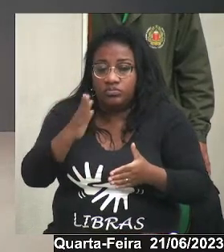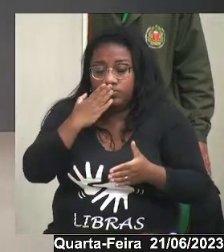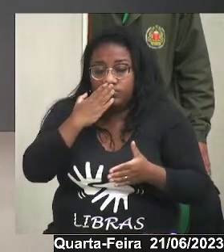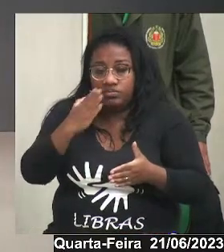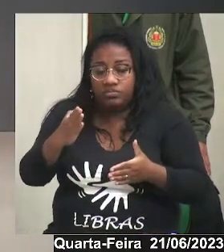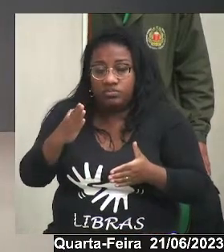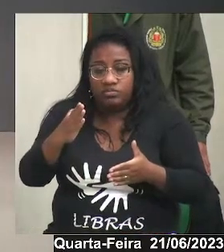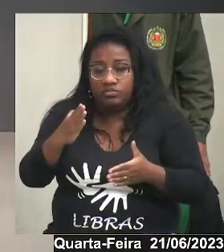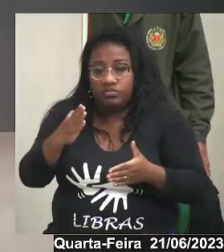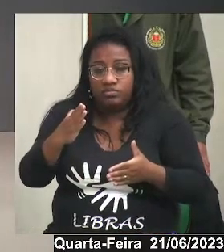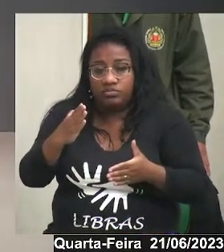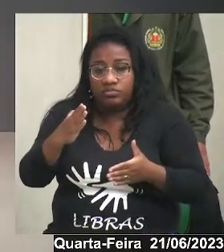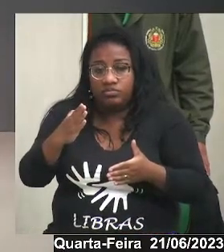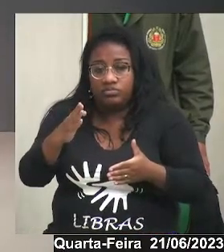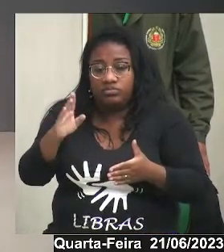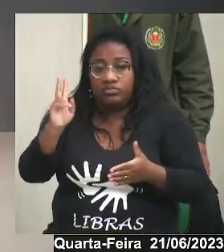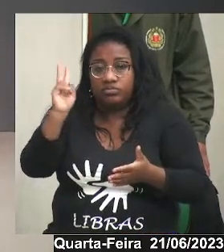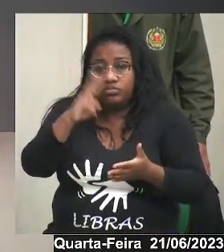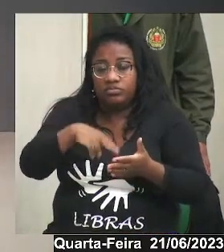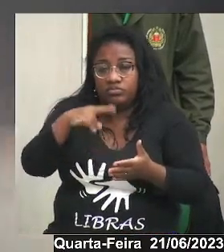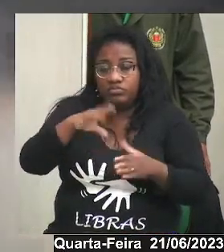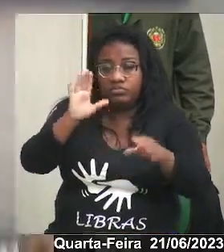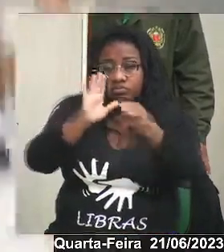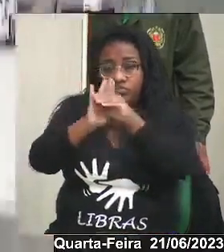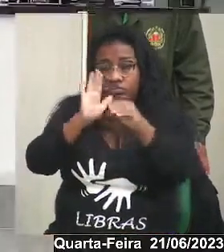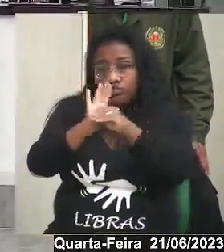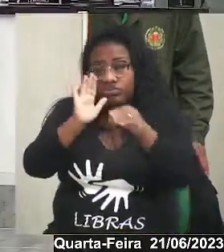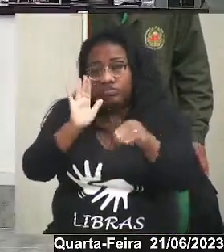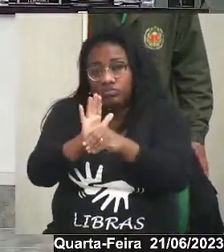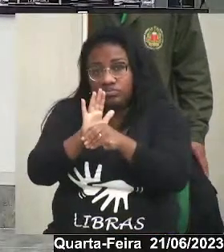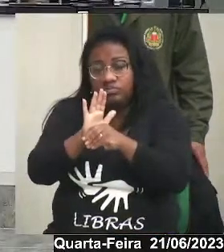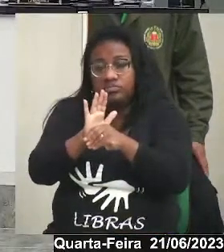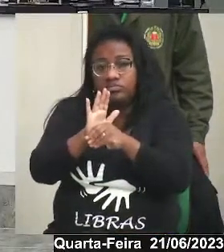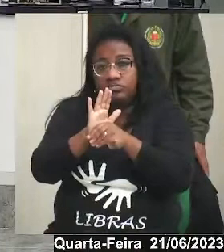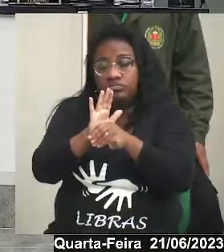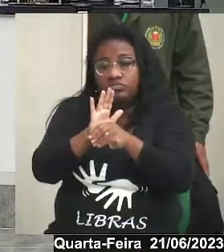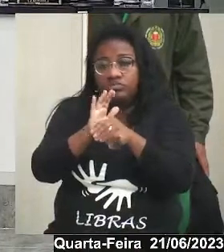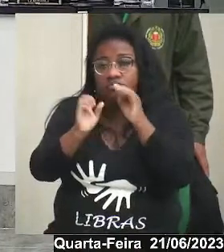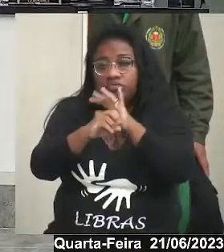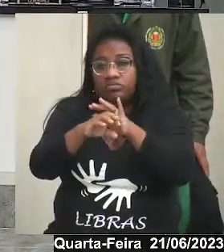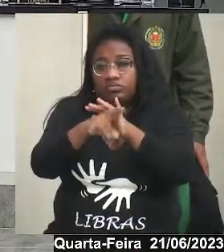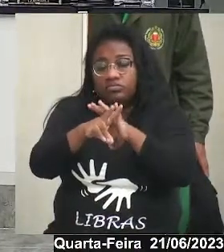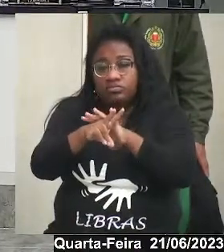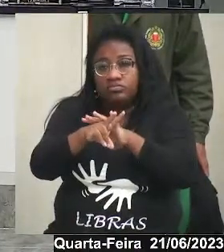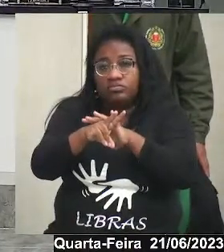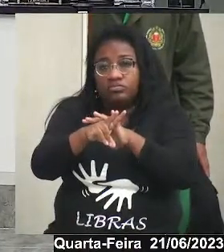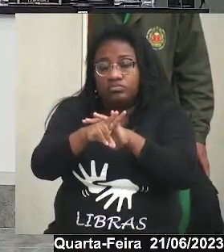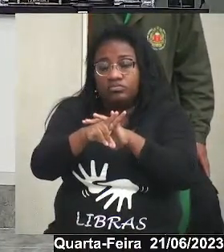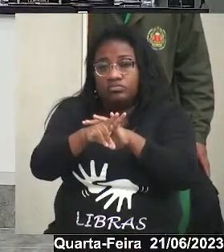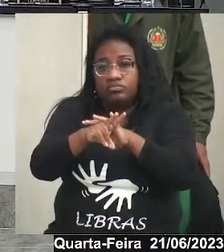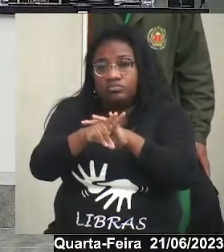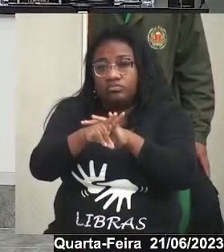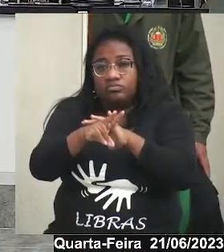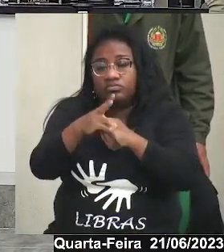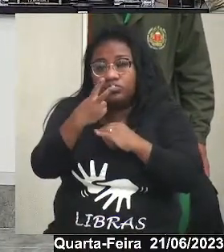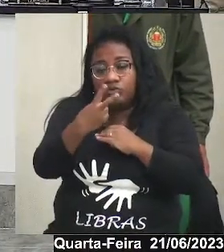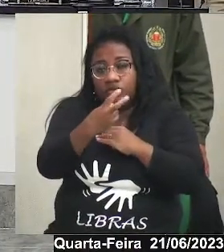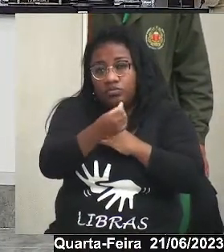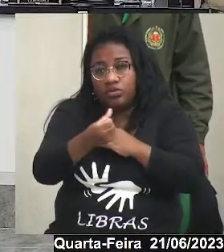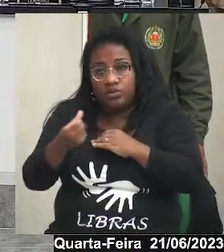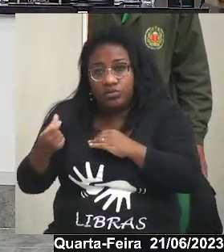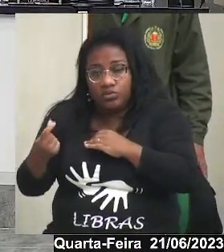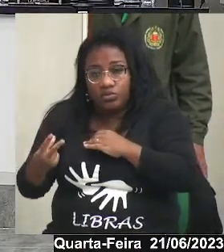aprovadas. Solicito ao senhor secretário que faça leitura em bloco das indicações 262,